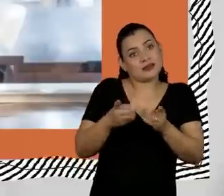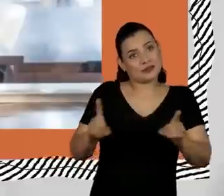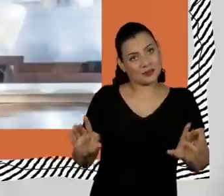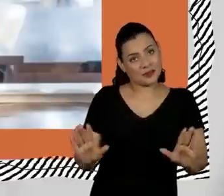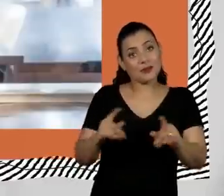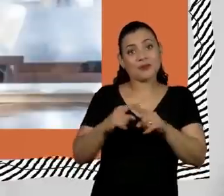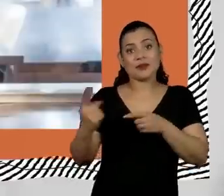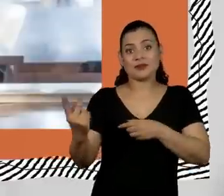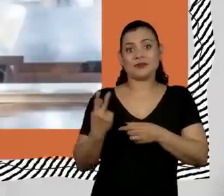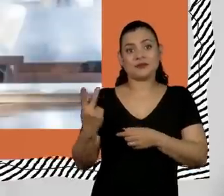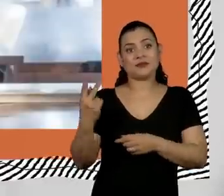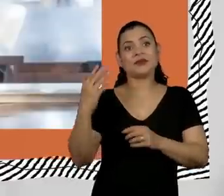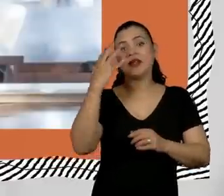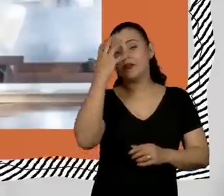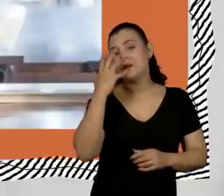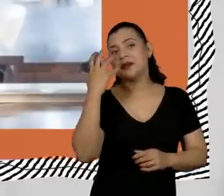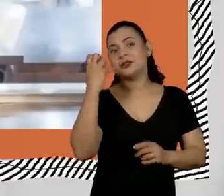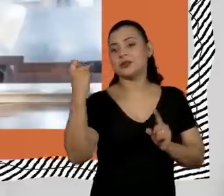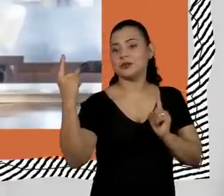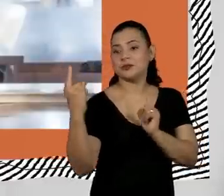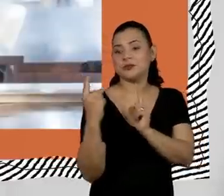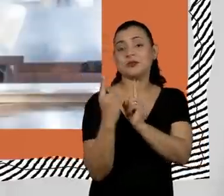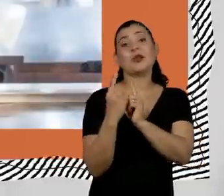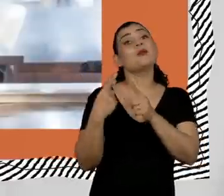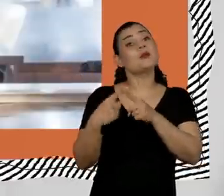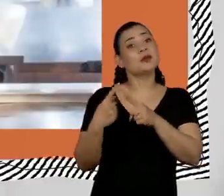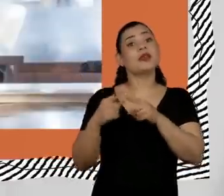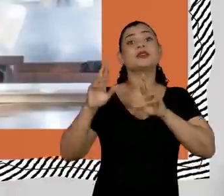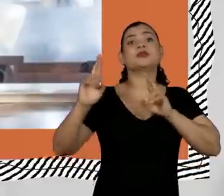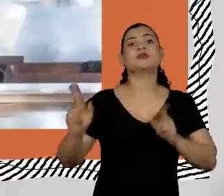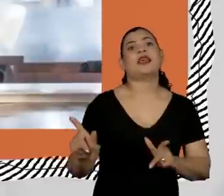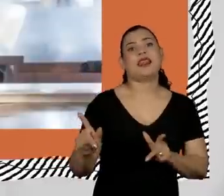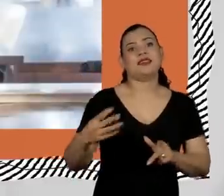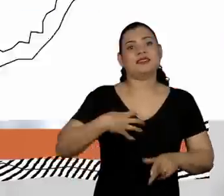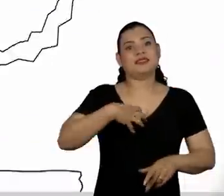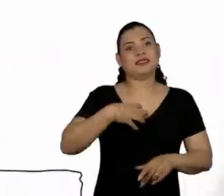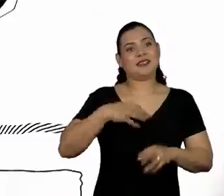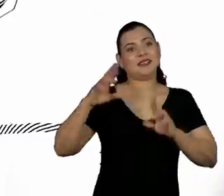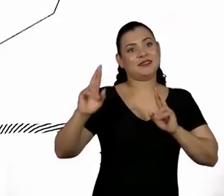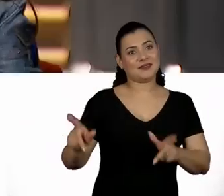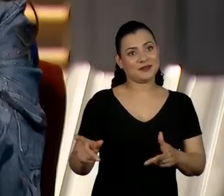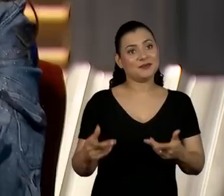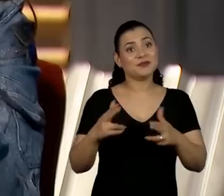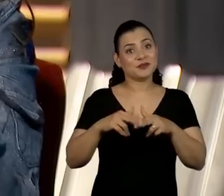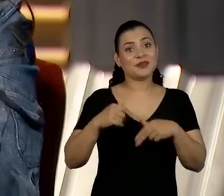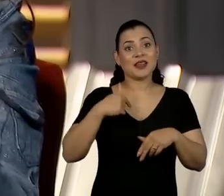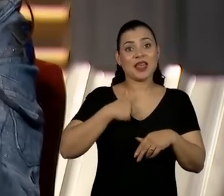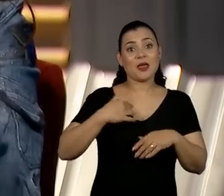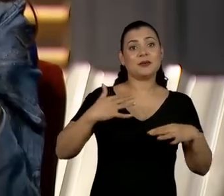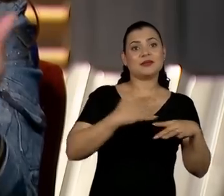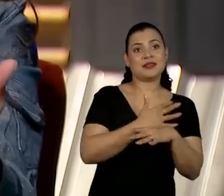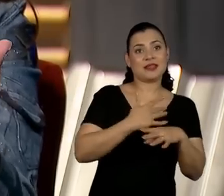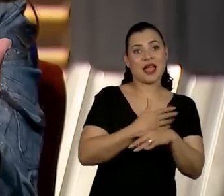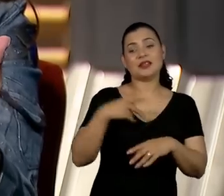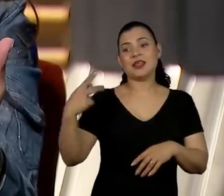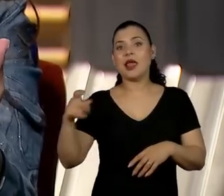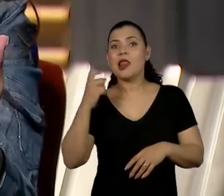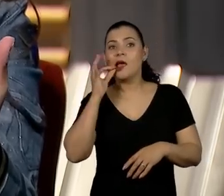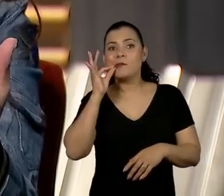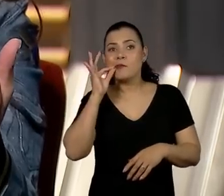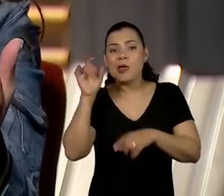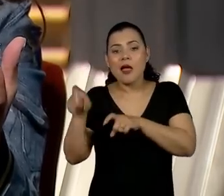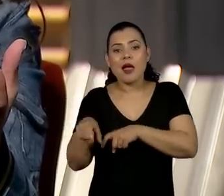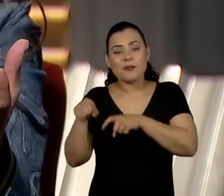realmente nos apaixonamos justamente por ser tão diferentes um do outro né eu muito Urbana ele muito caipira